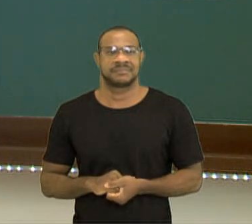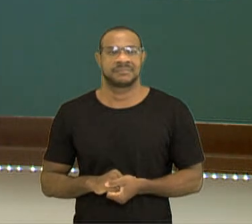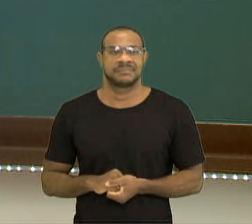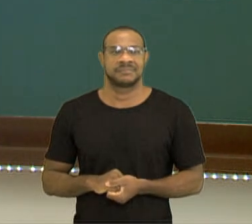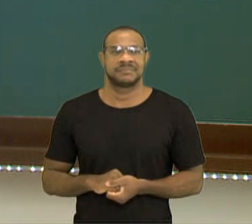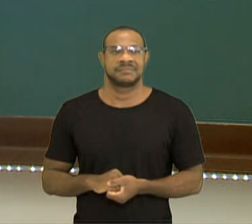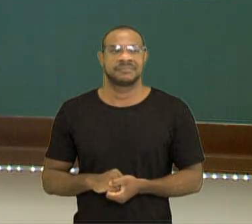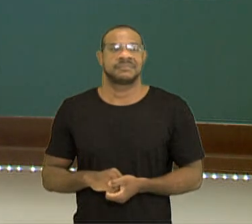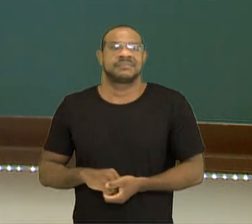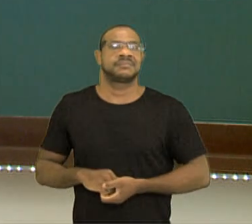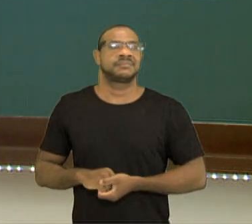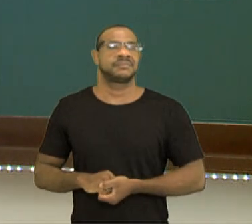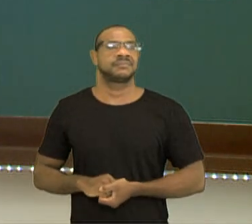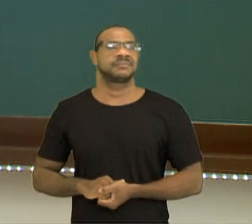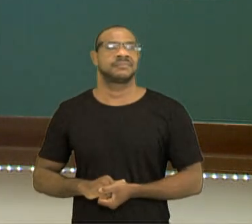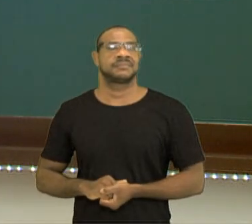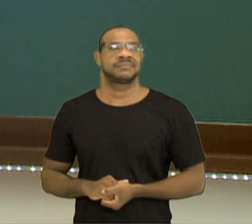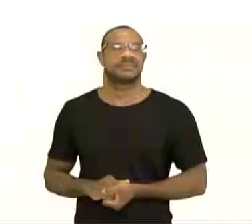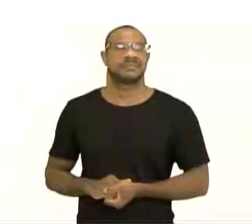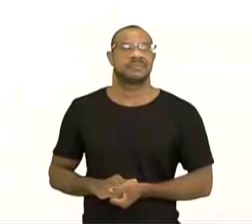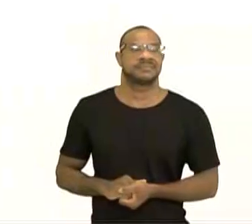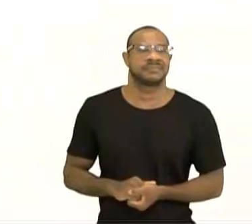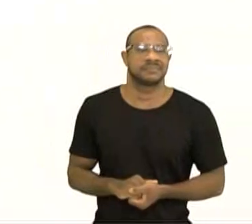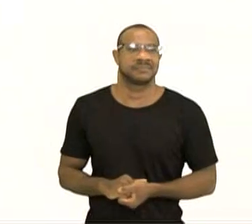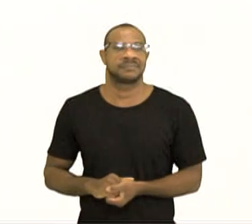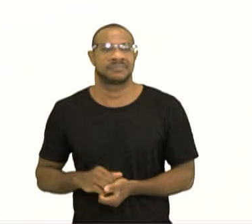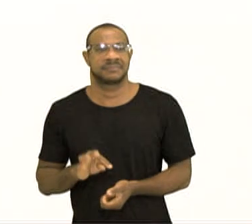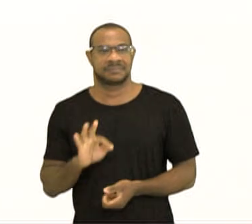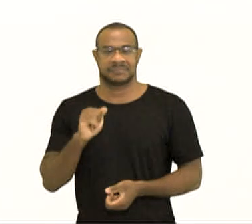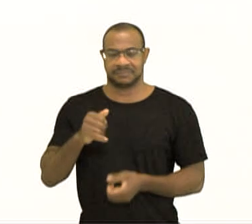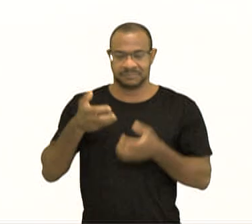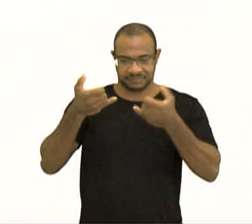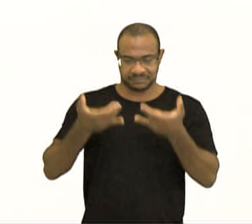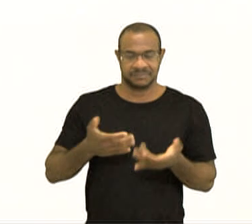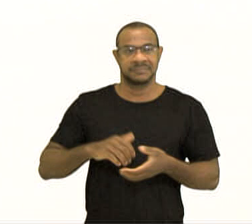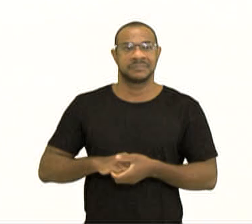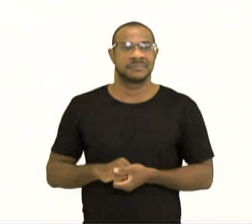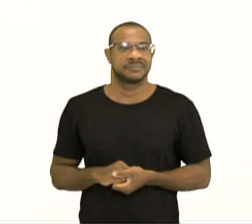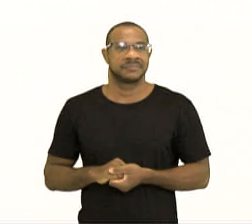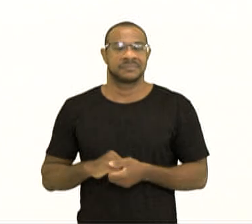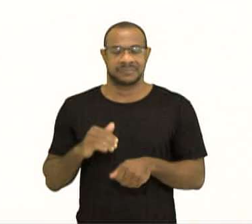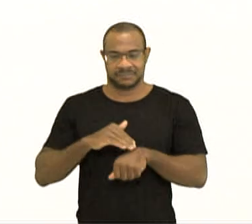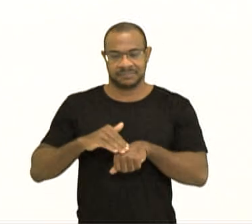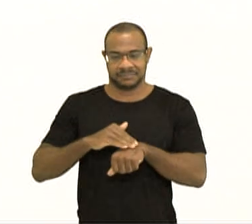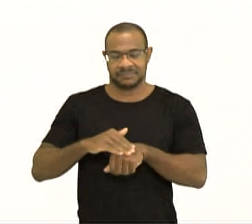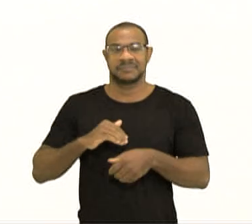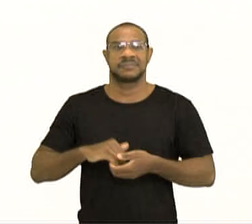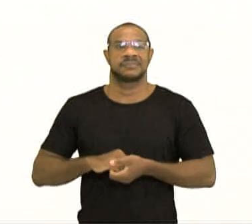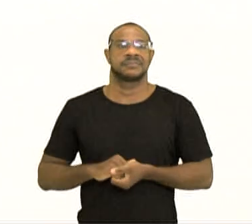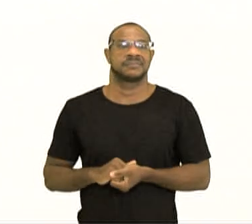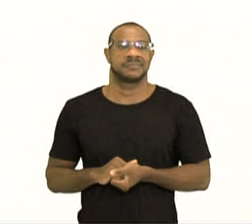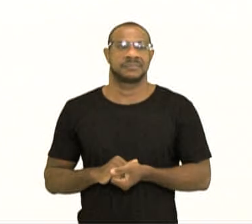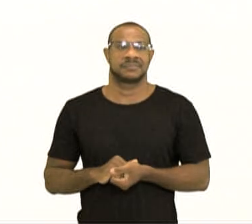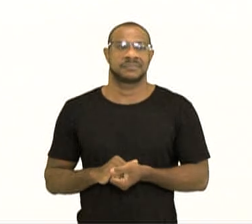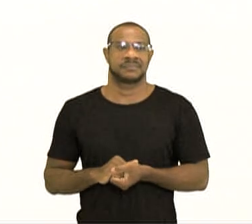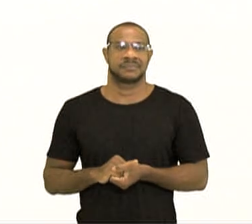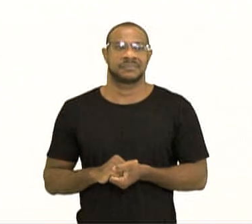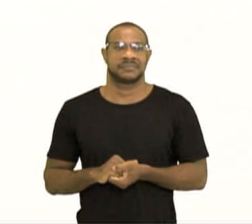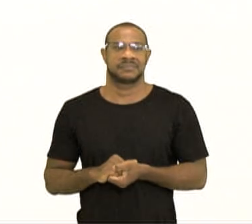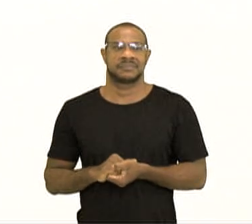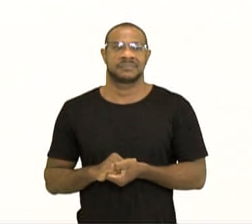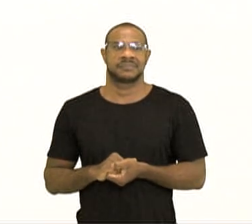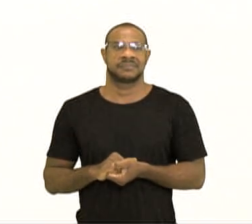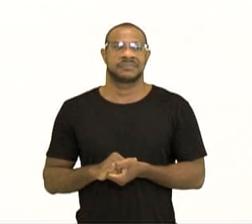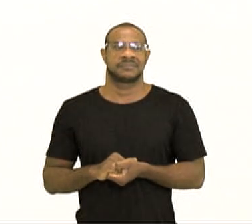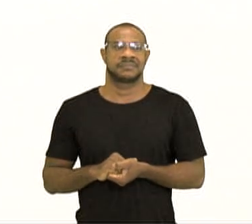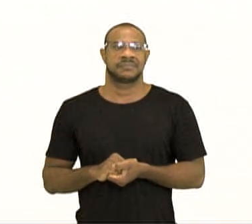fala, né, um diálogo entre o Tim e a Anne. O Tim começa, I'm thinking of applying to do my master's abroad.